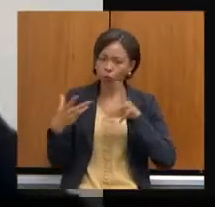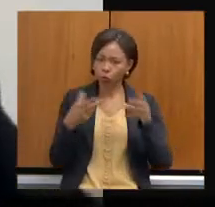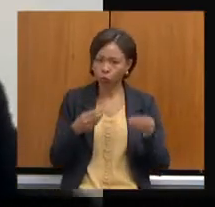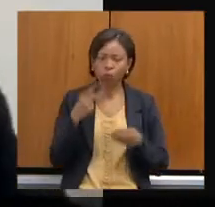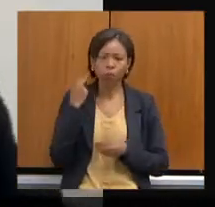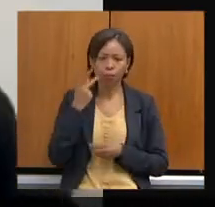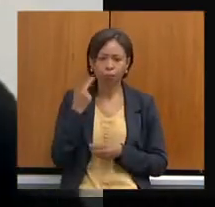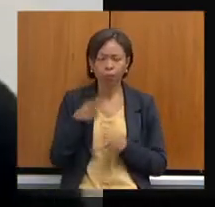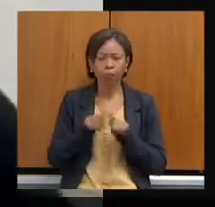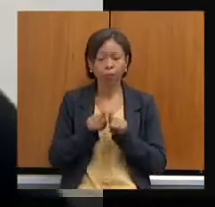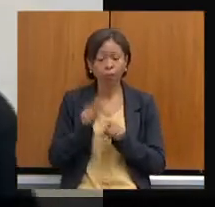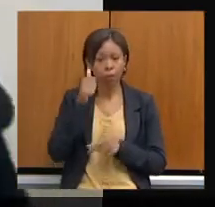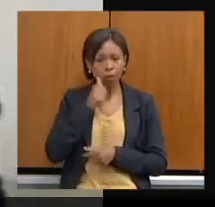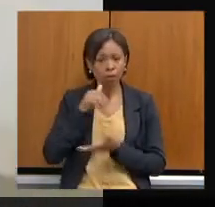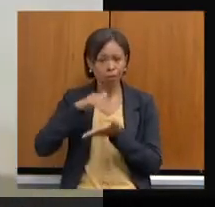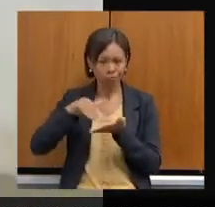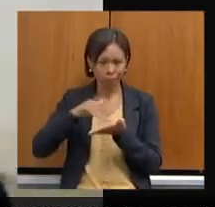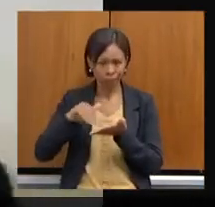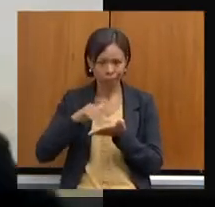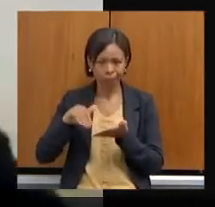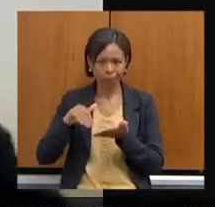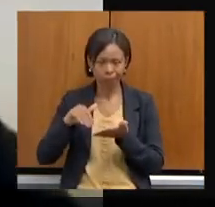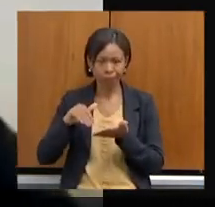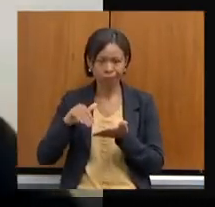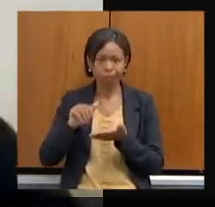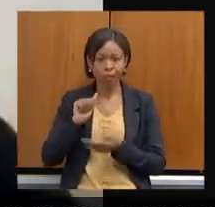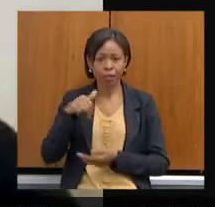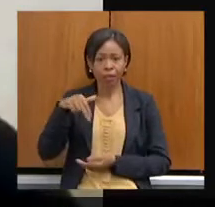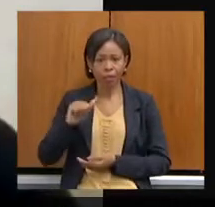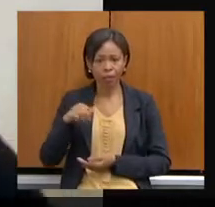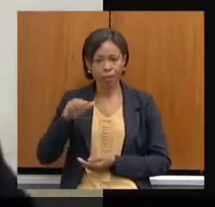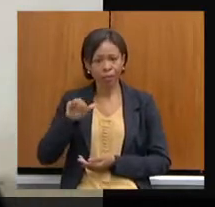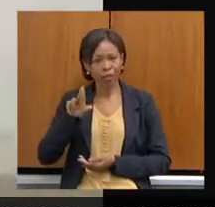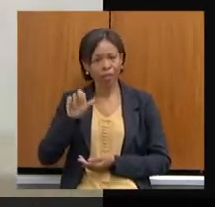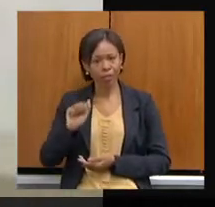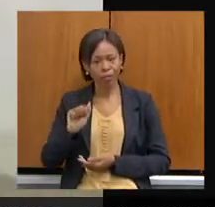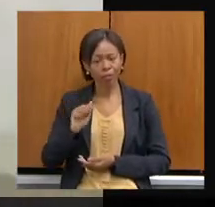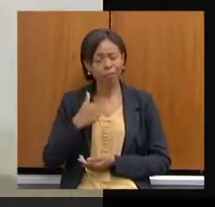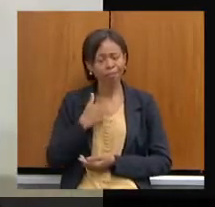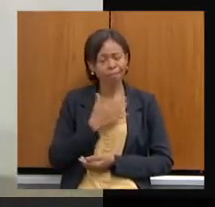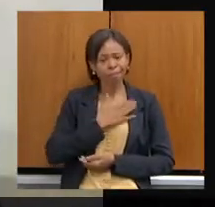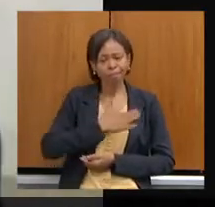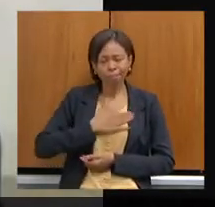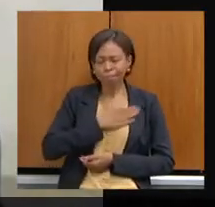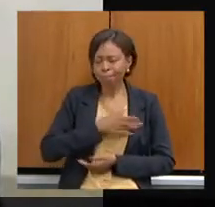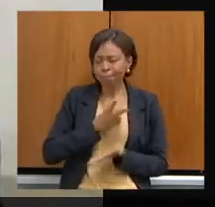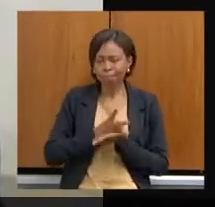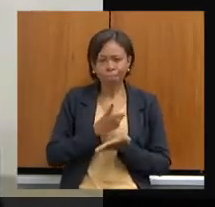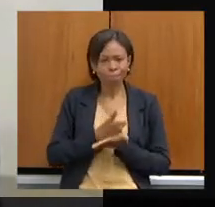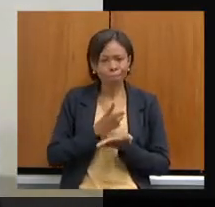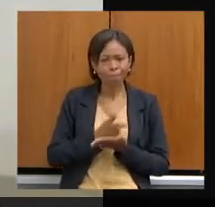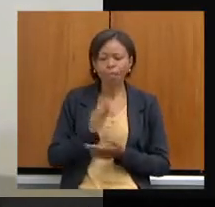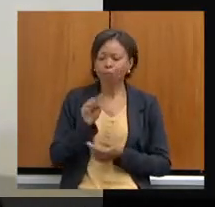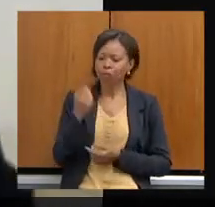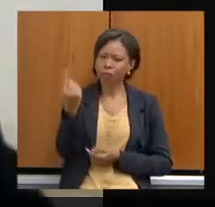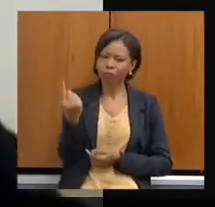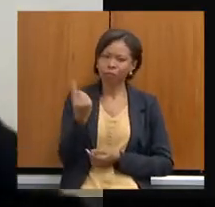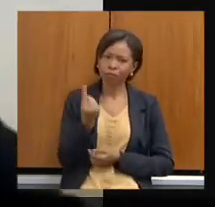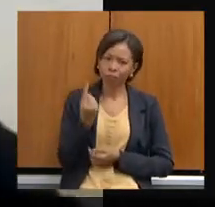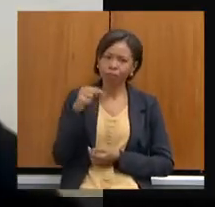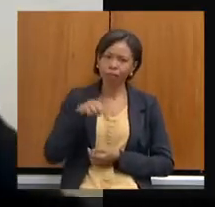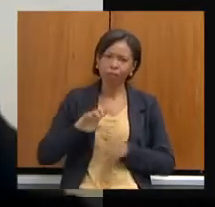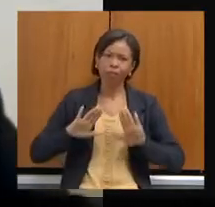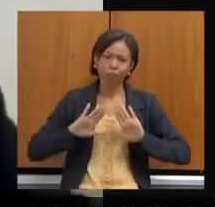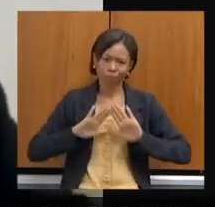pesada secretária Oi Ana Maria Valentina sempre uma alegria contar com a presença da senhora nas